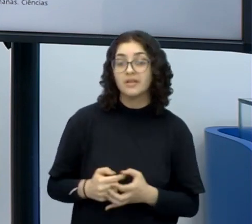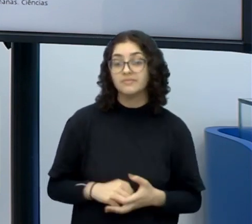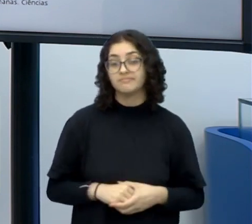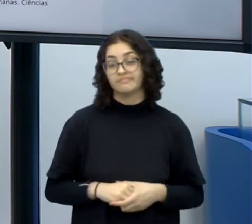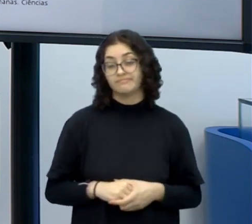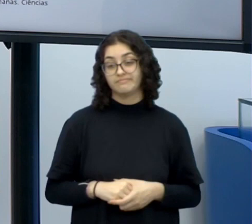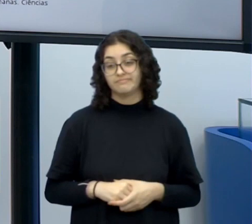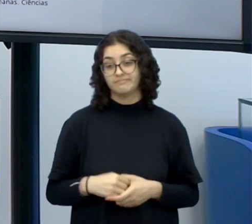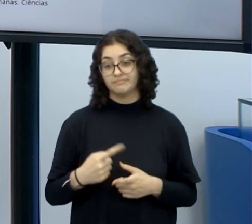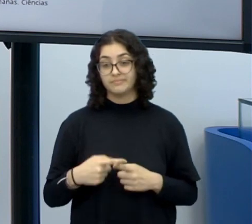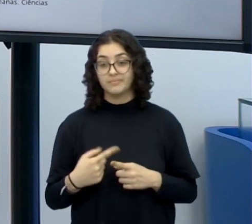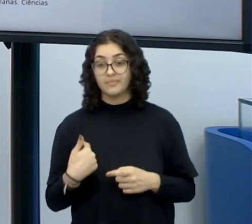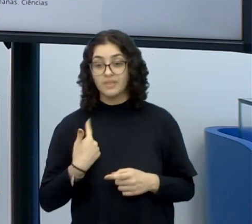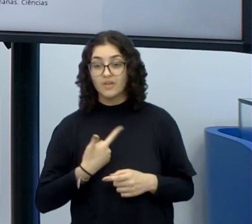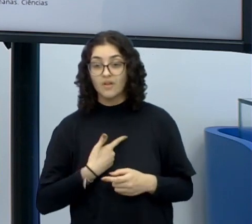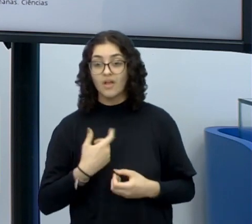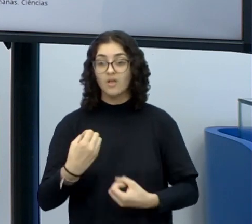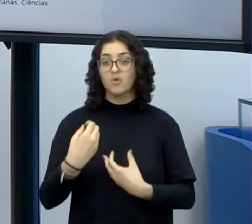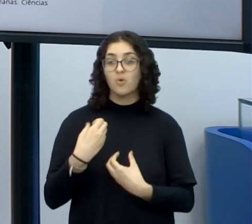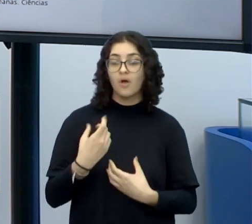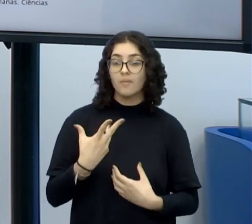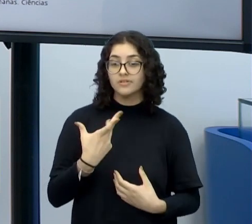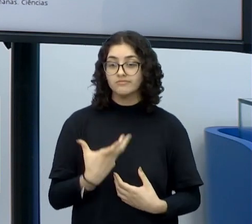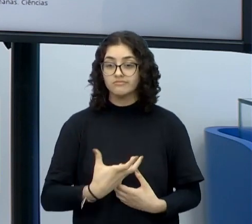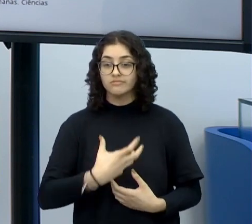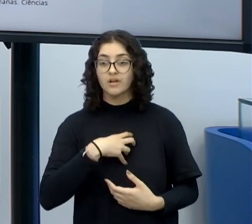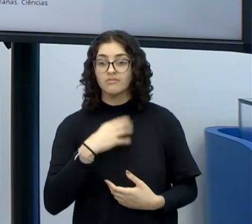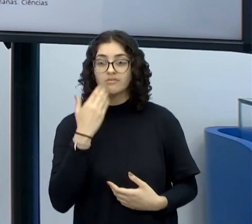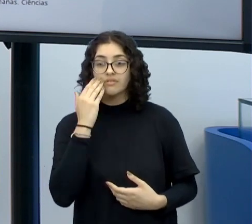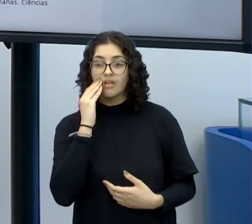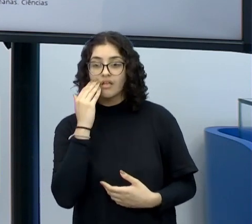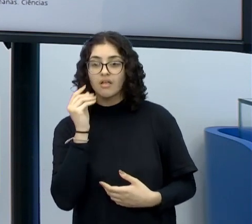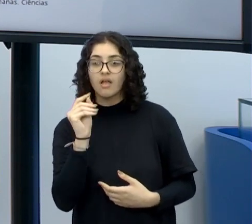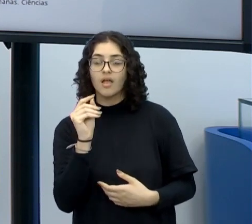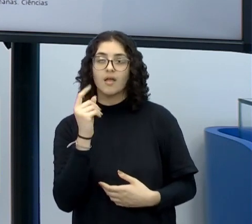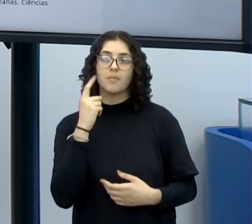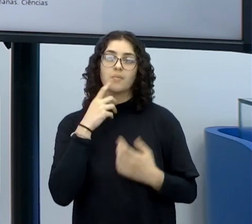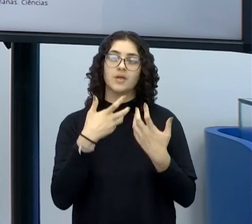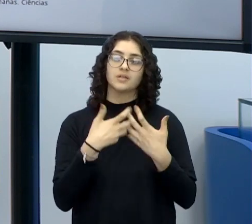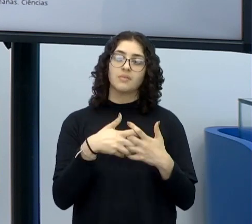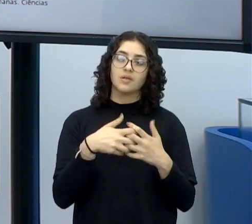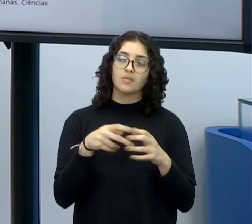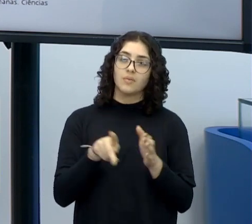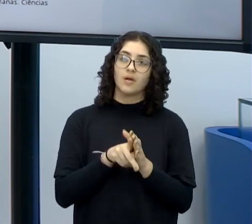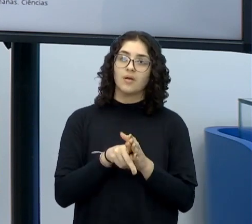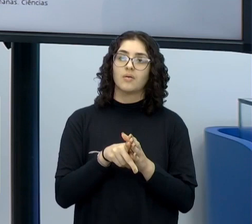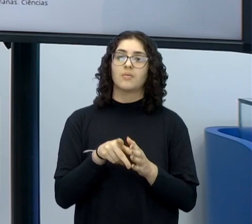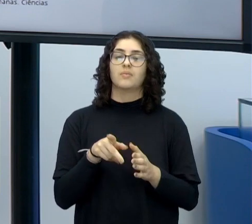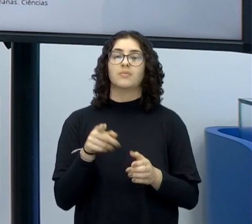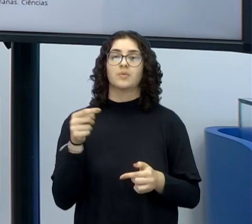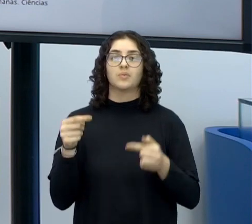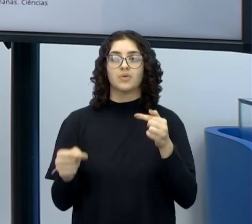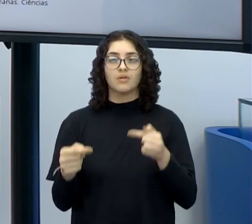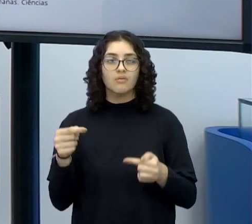Porque nós fomos educados dessa maneira, a não entender o pensamento político, a não entender o